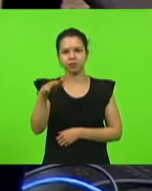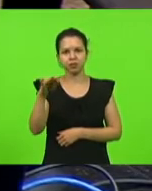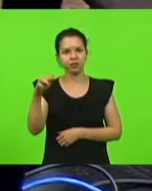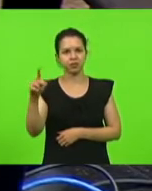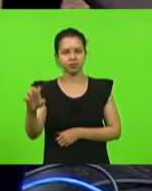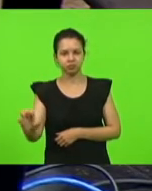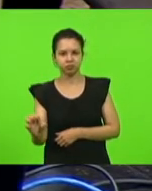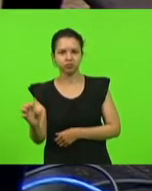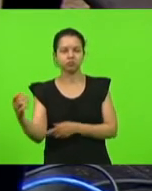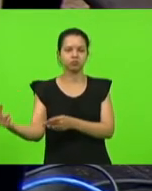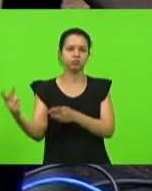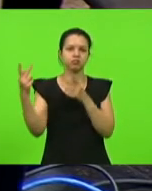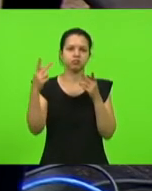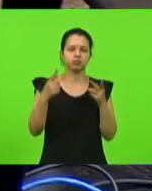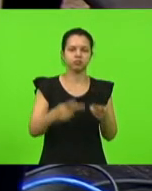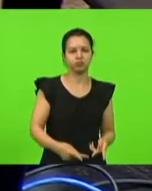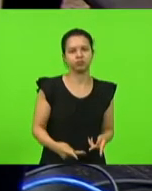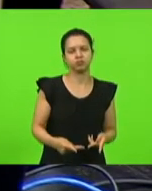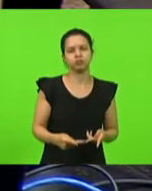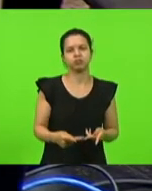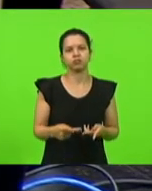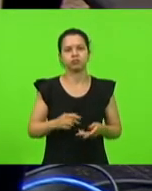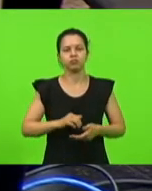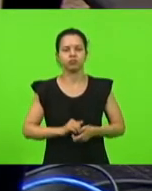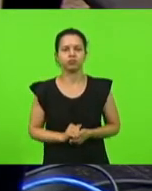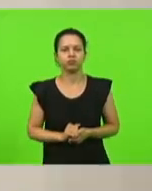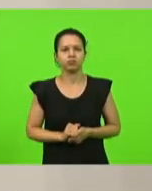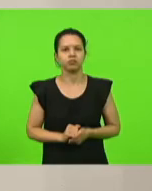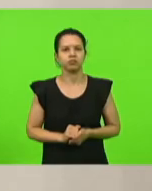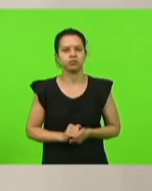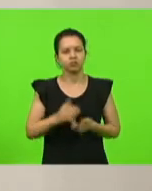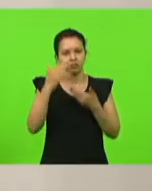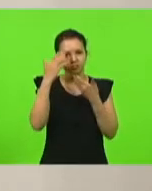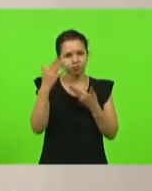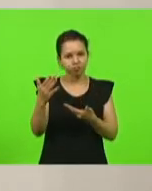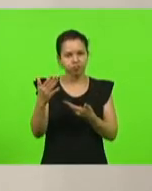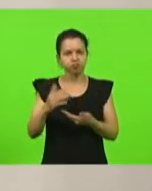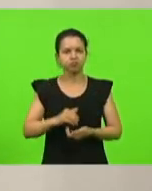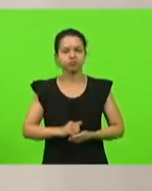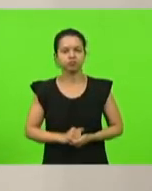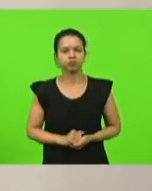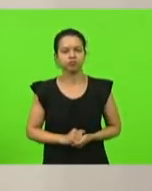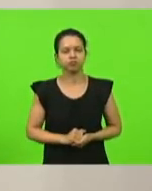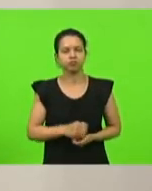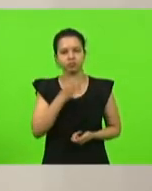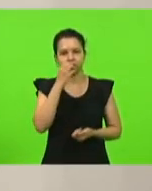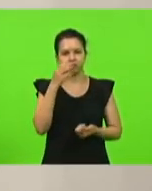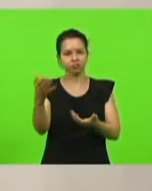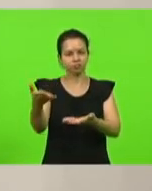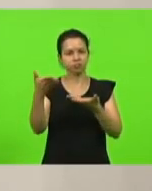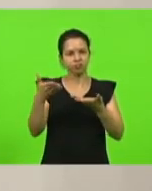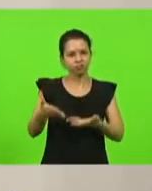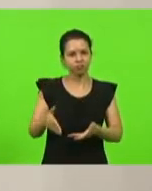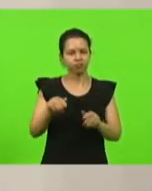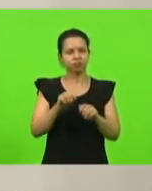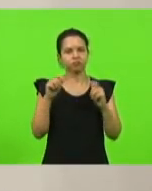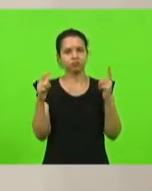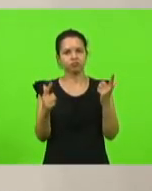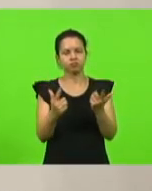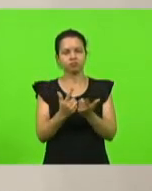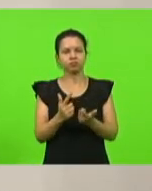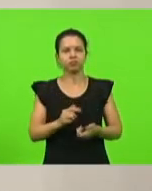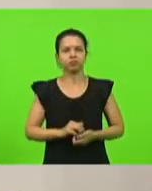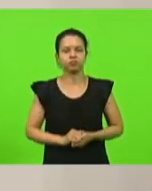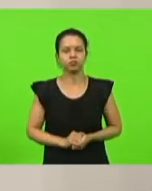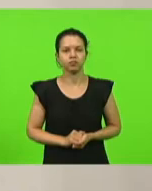para registrar e agradecer o carinho deles por nós, catarinenses. Senhor presidente. Sejam bem-vindos à Casa dos Catarinenses. Com a palavra o